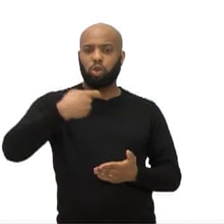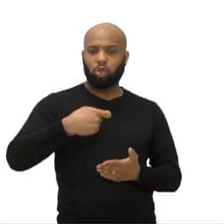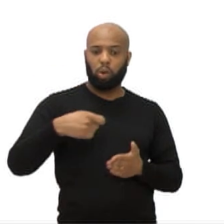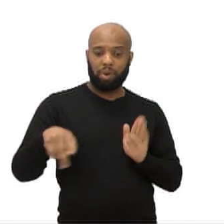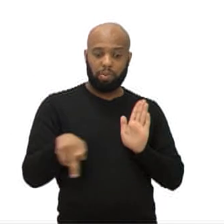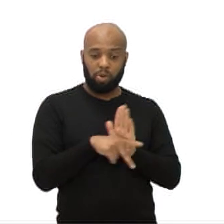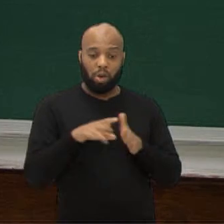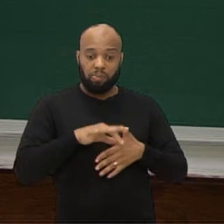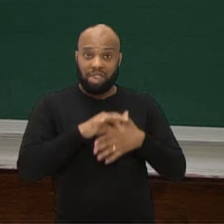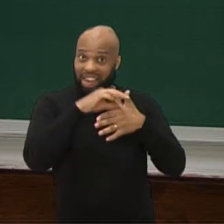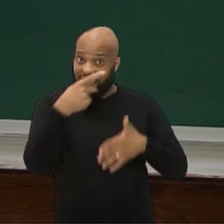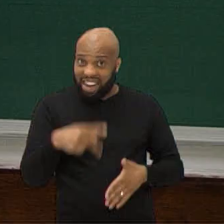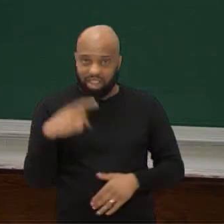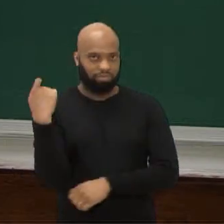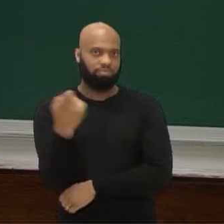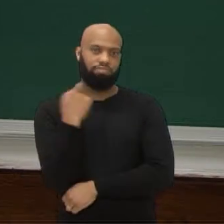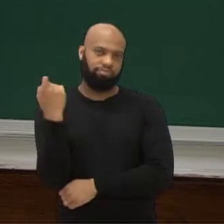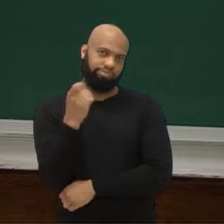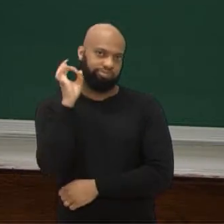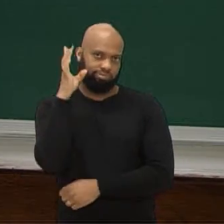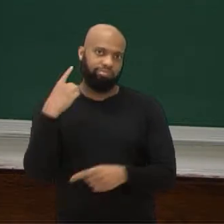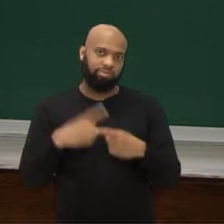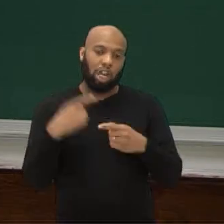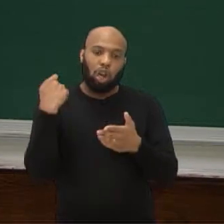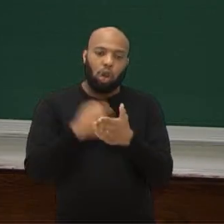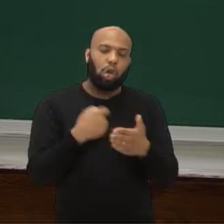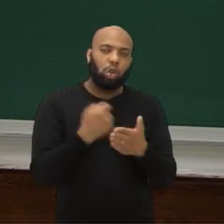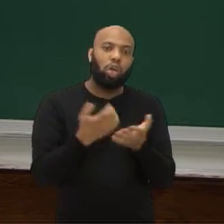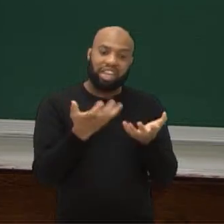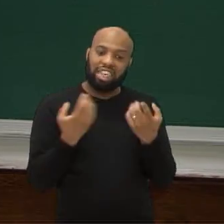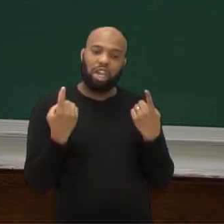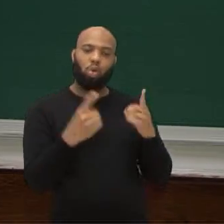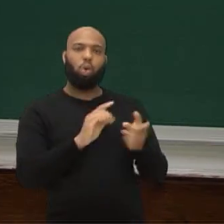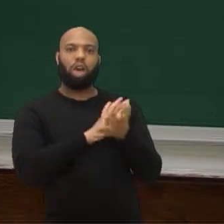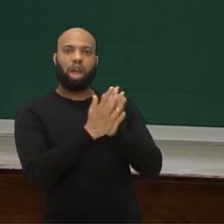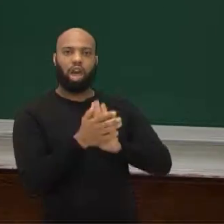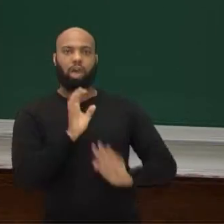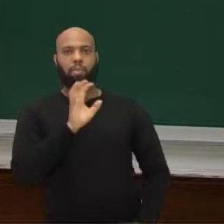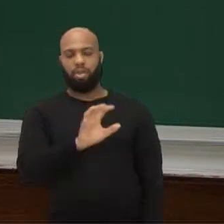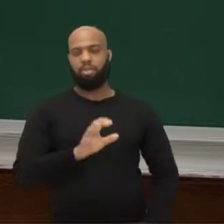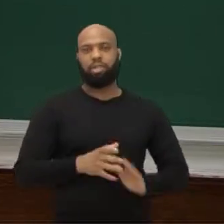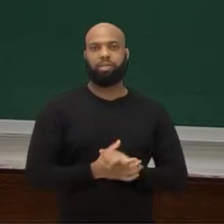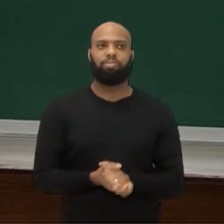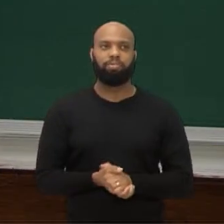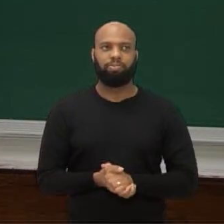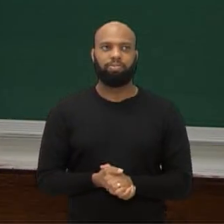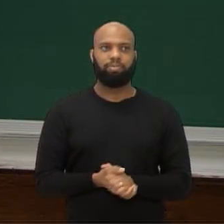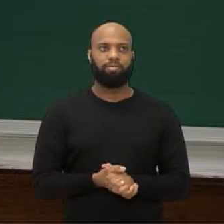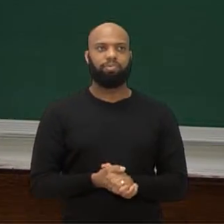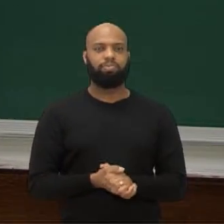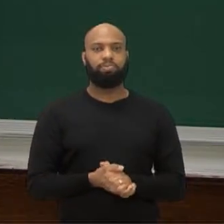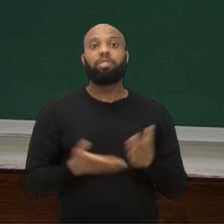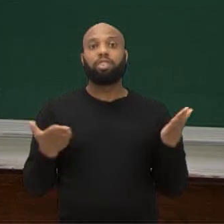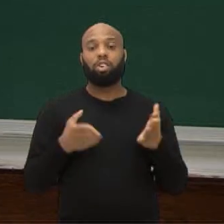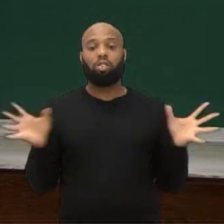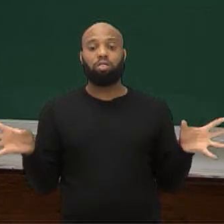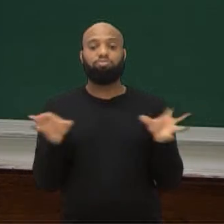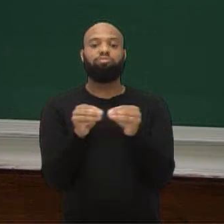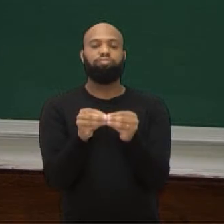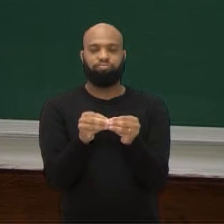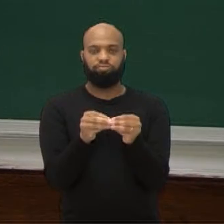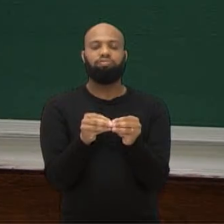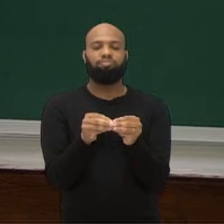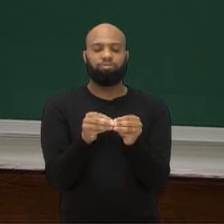do Sul. Isso aqui já estava meio fácil de entender, pois eles lutaram exatamente contra isso, ok? E agora chegamos